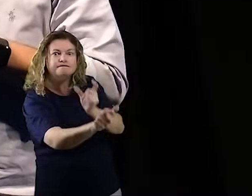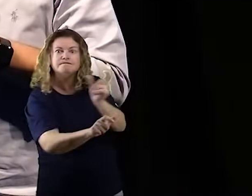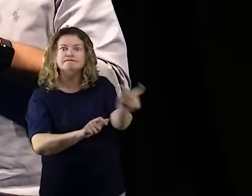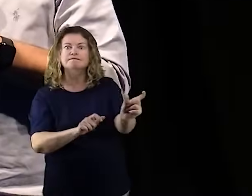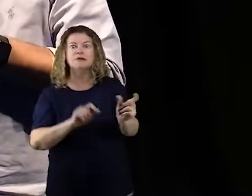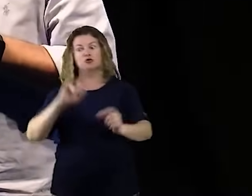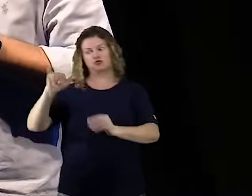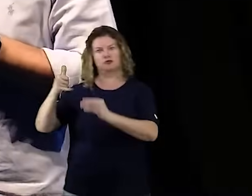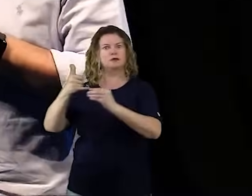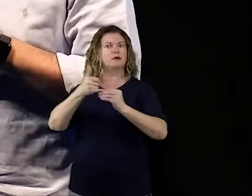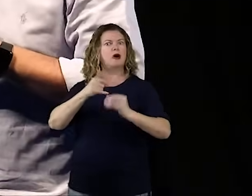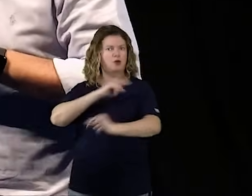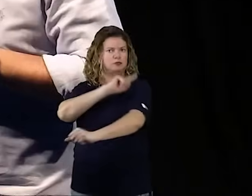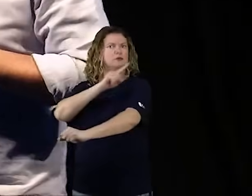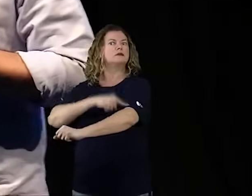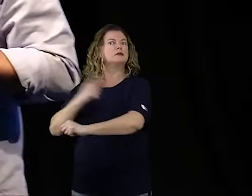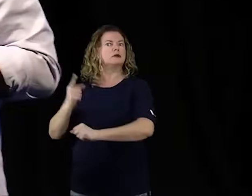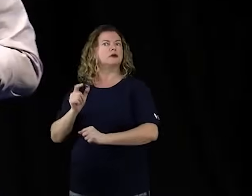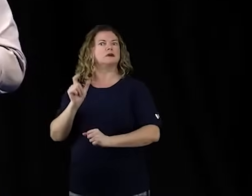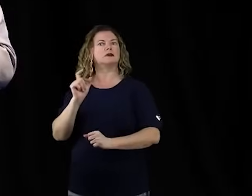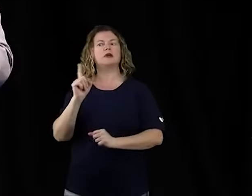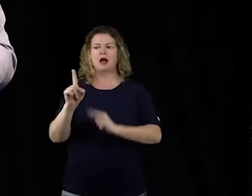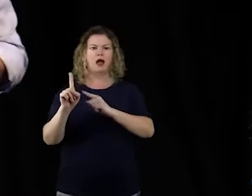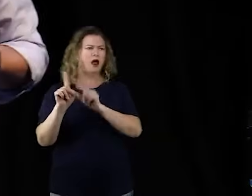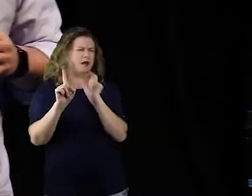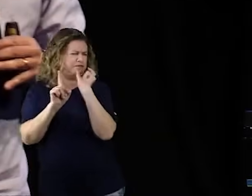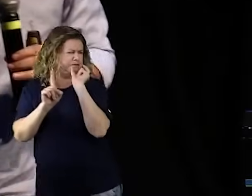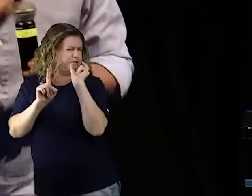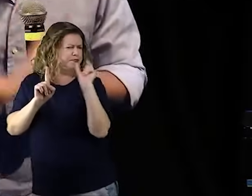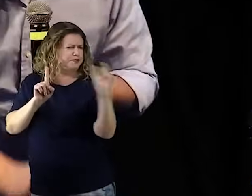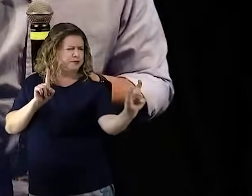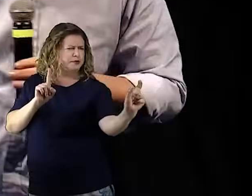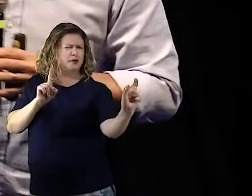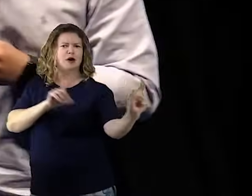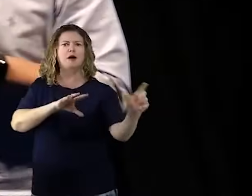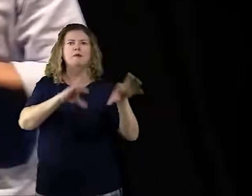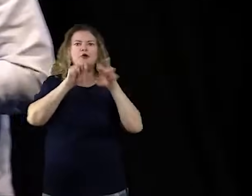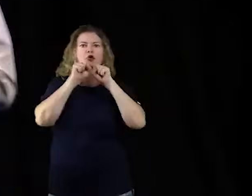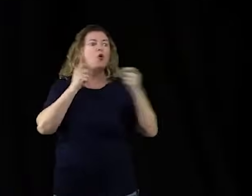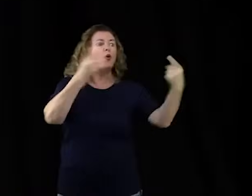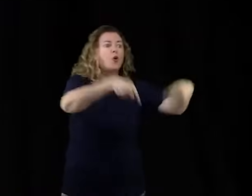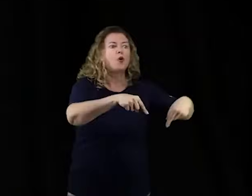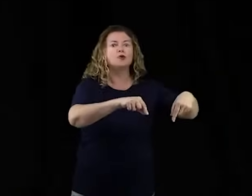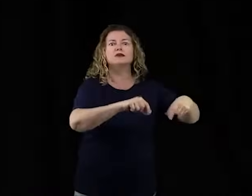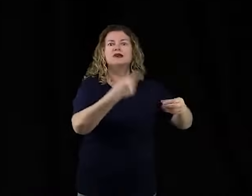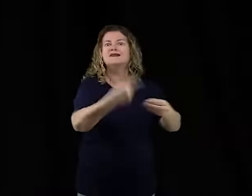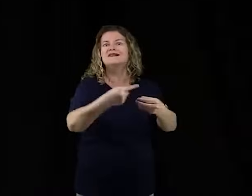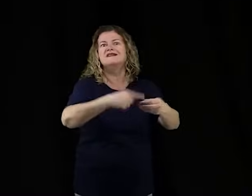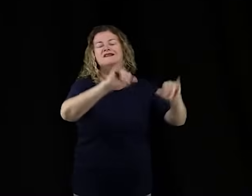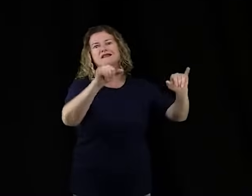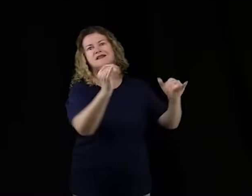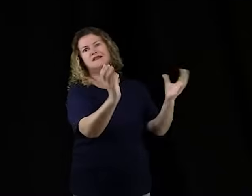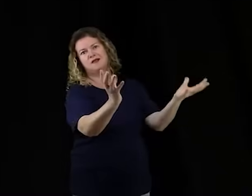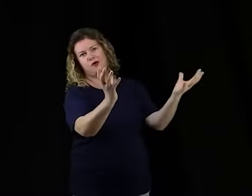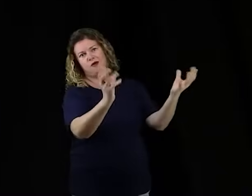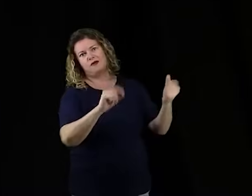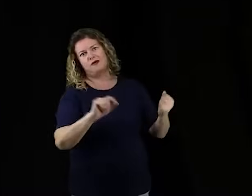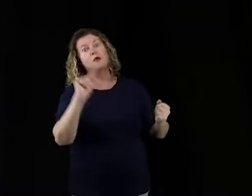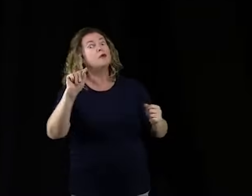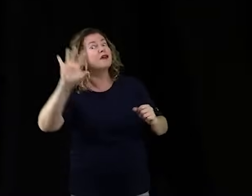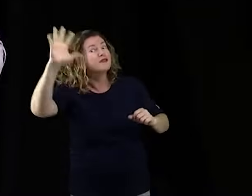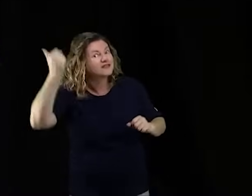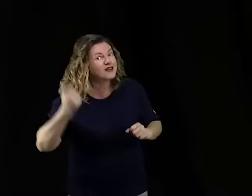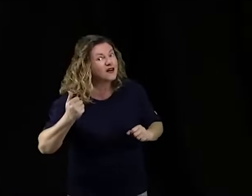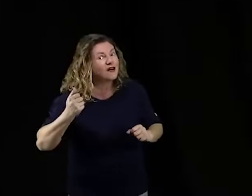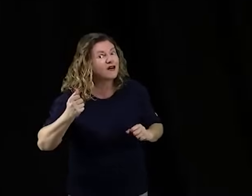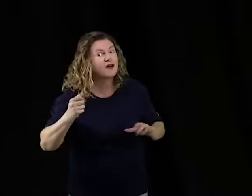autoridade aqui ele amaldiçoa a Jericó sabe o que que acontece 850 anos depois ele